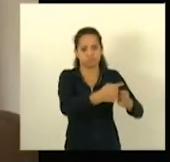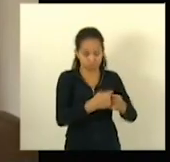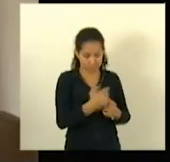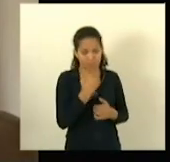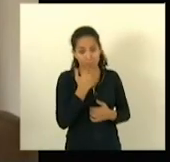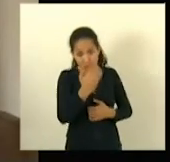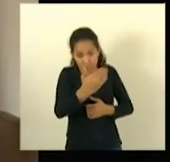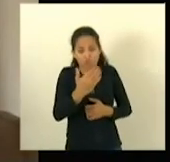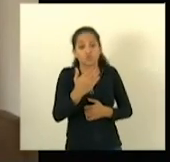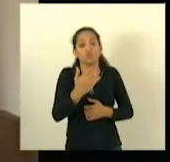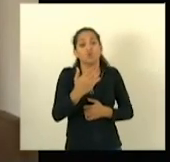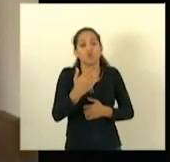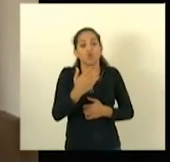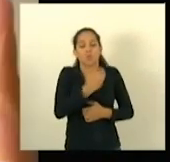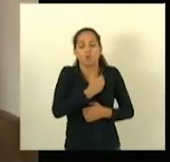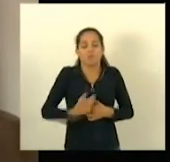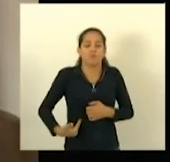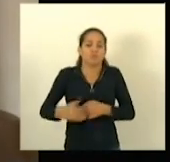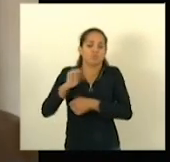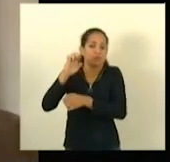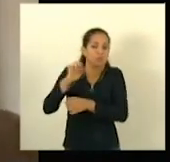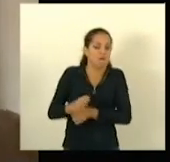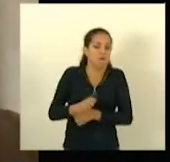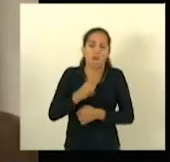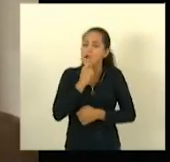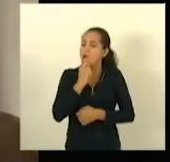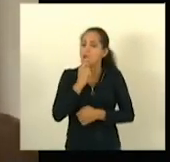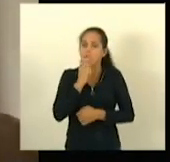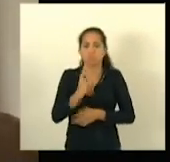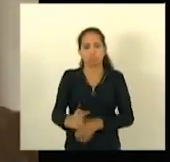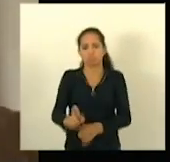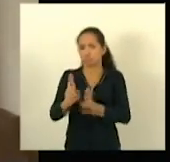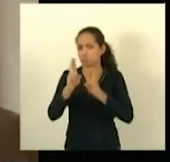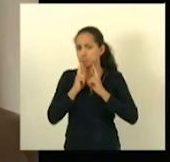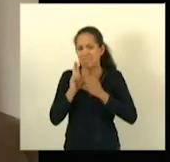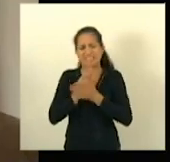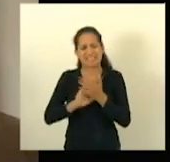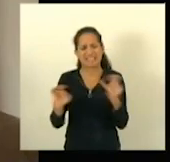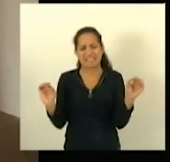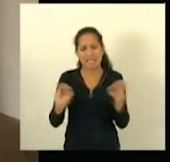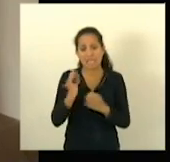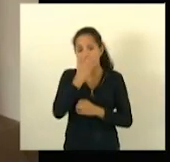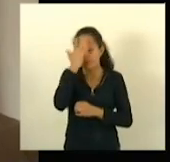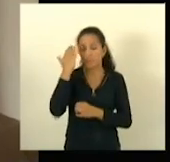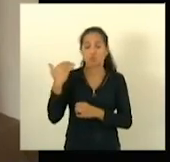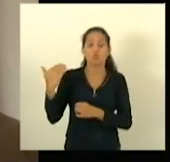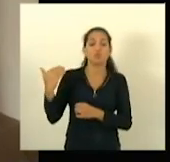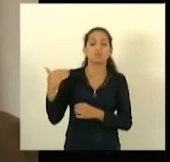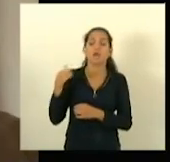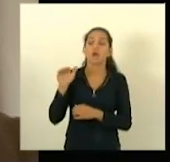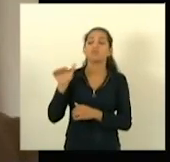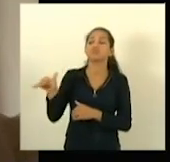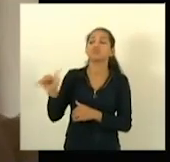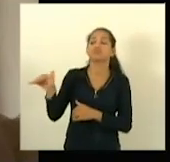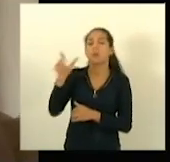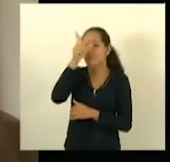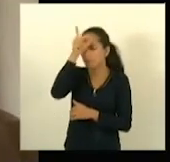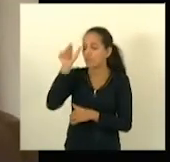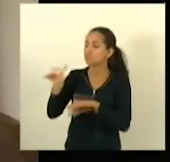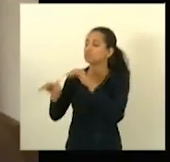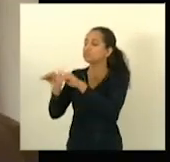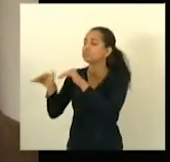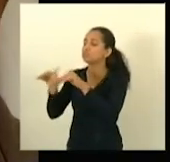Ainda não houve também uma resposta E o pessoal está cobrando do prefeito E o prefeito depende